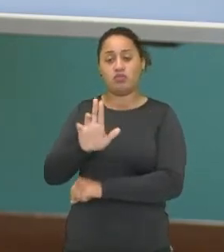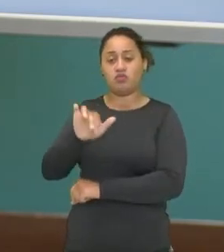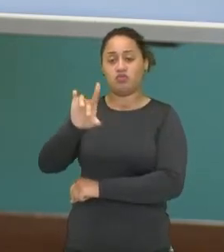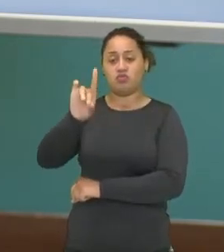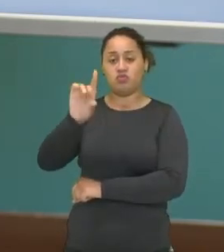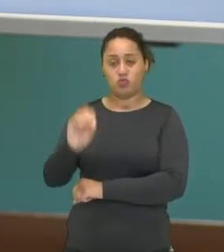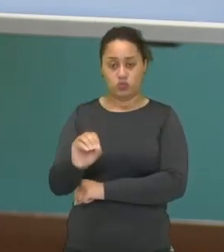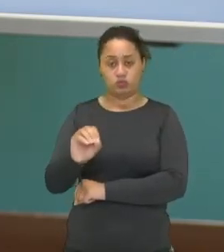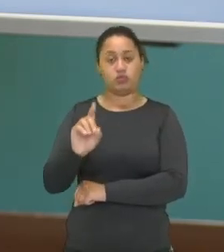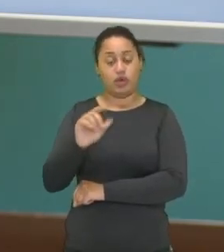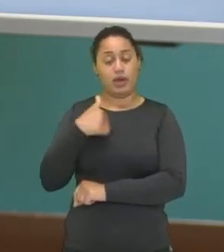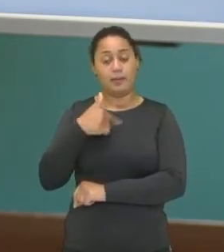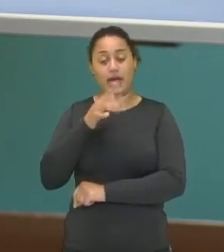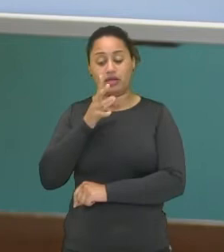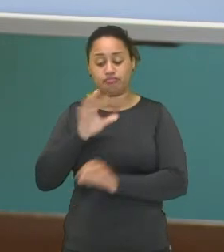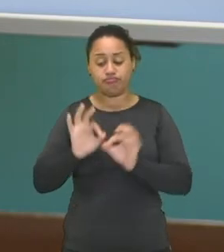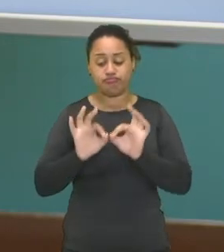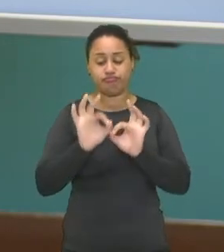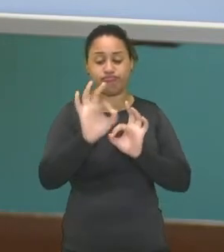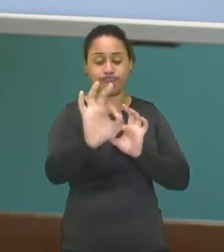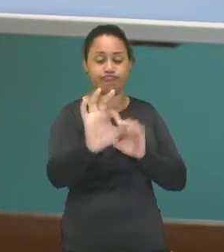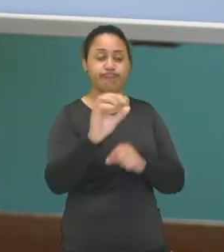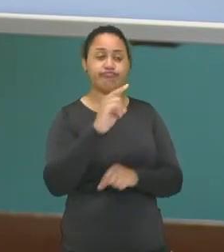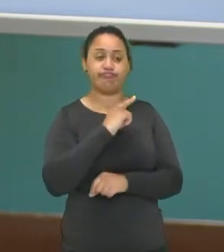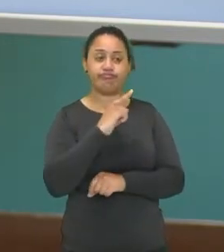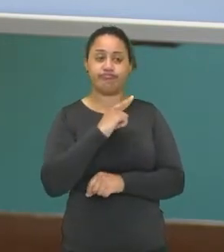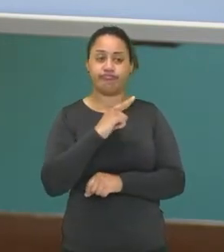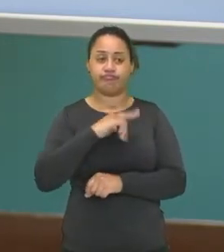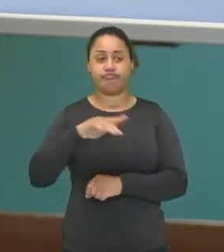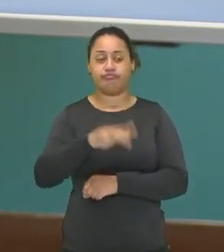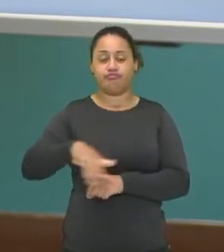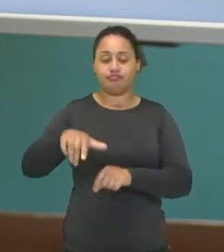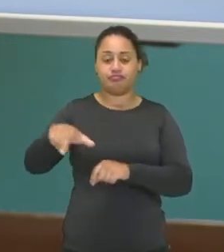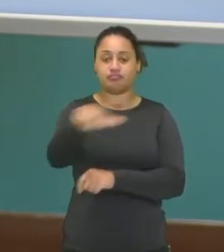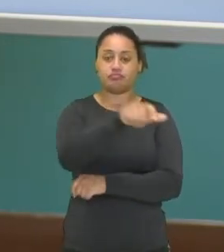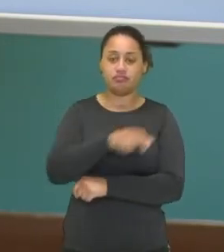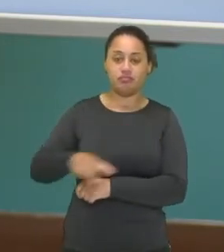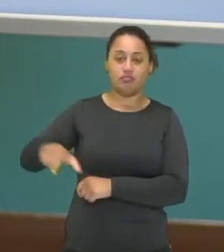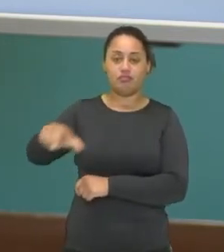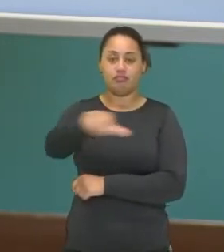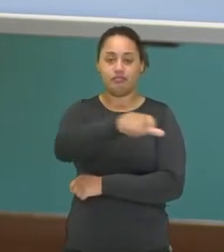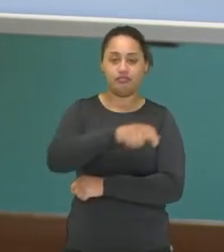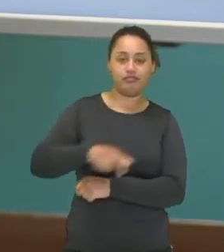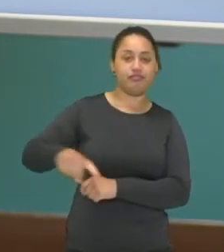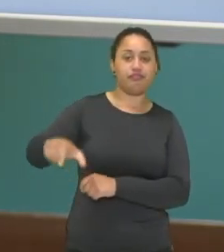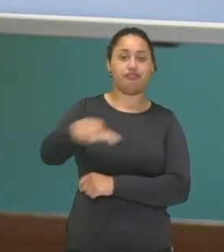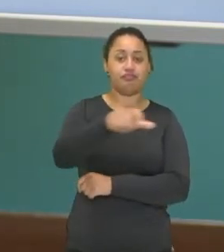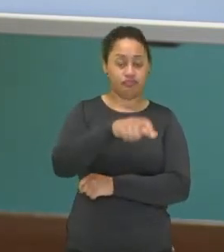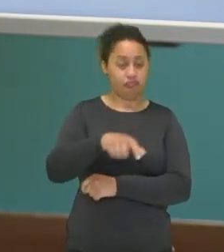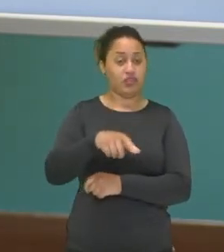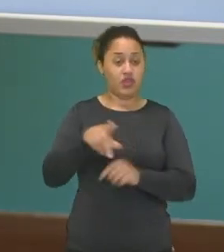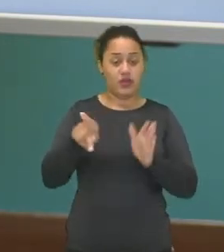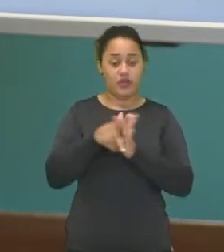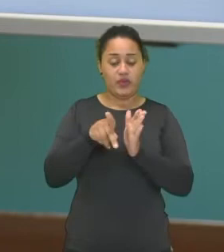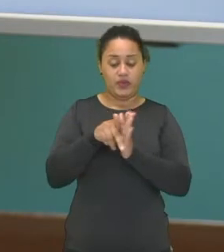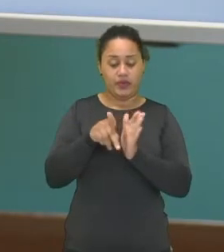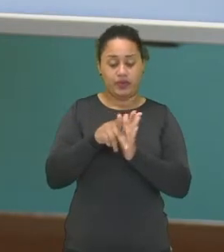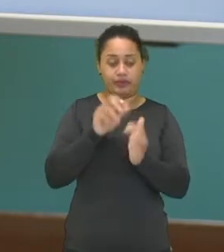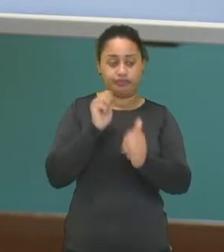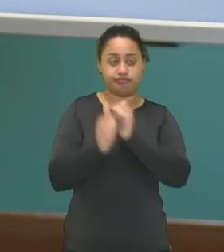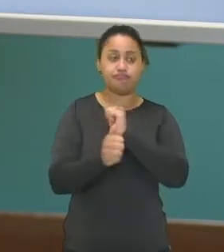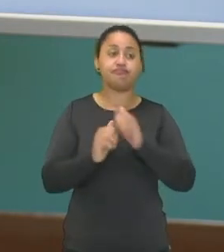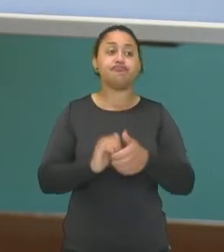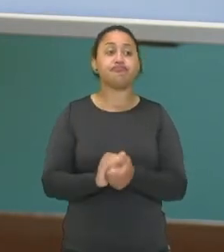provas mais longas disputadas dentro do estádio dos Jogos Olímpicos, né? Na pista propriamente dita.